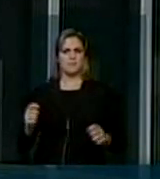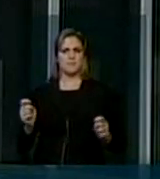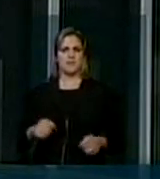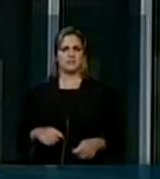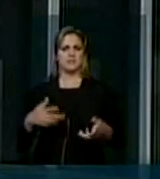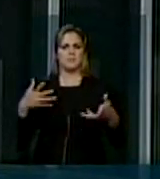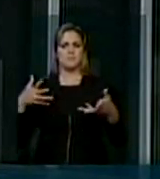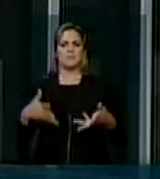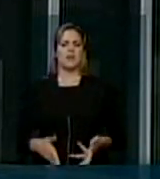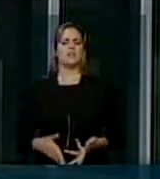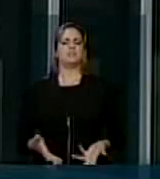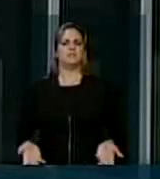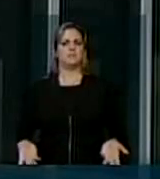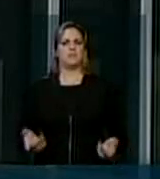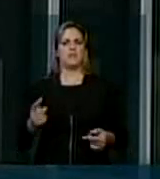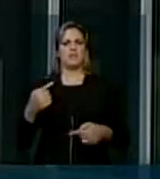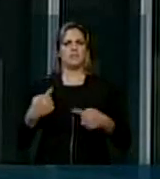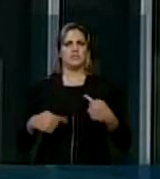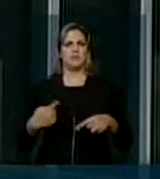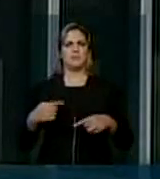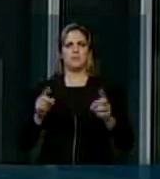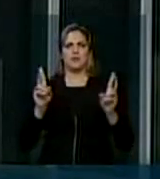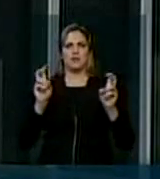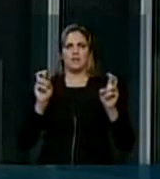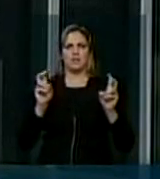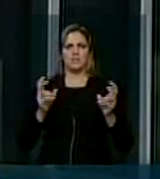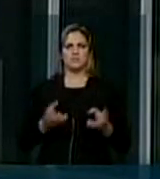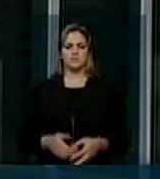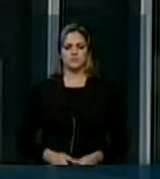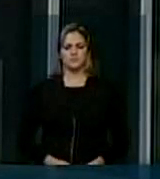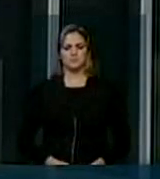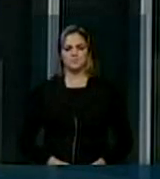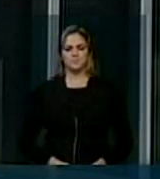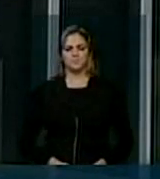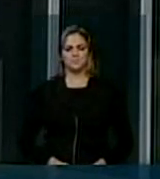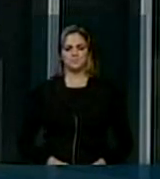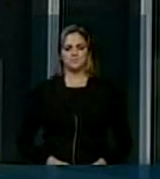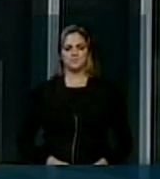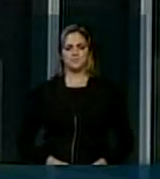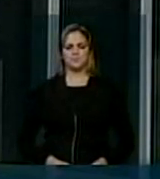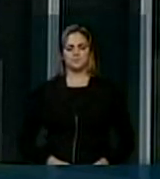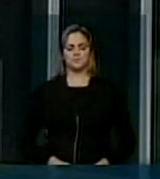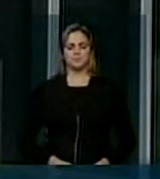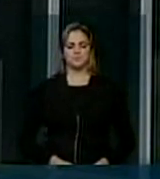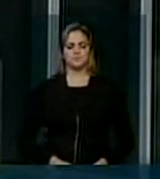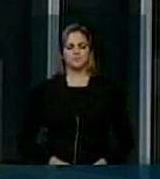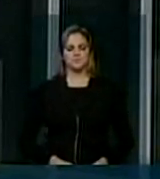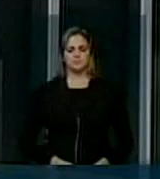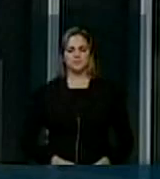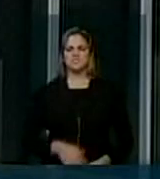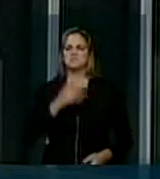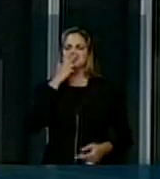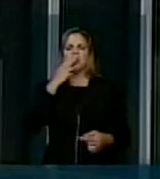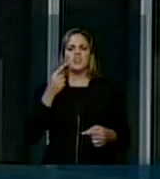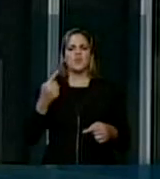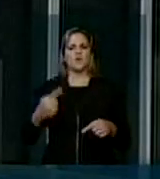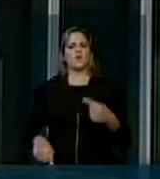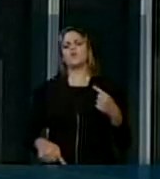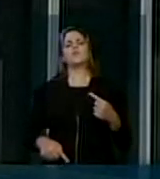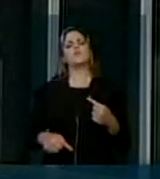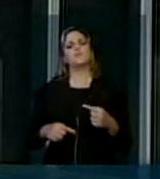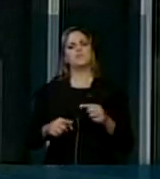de participar desse tema e desse debate numa condição jurídica,